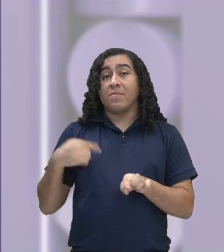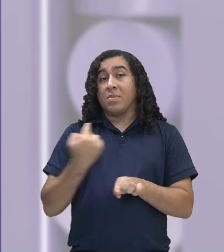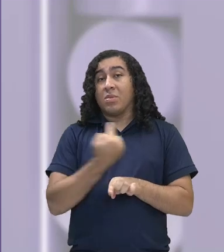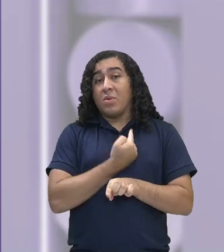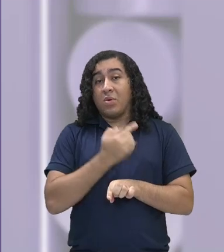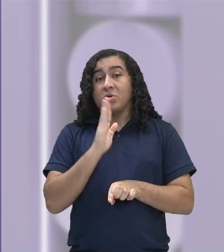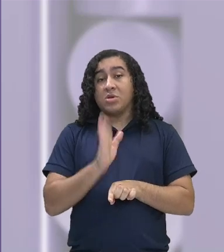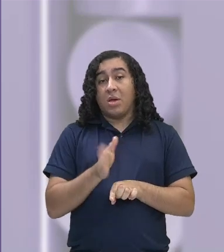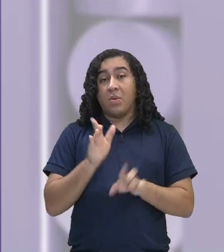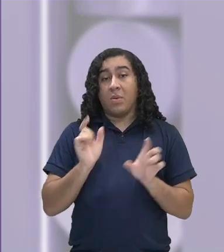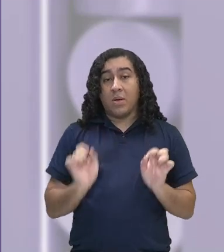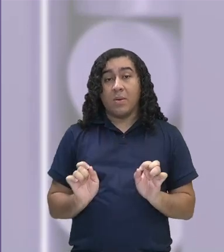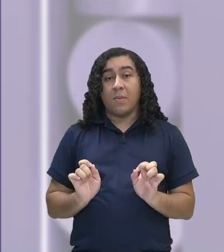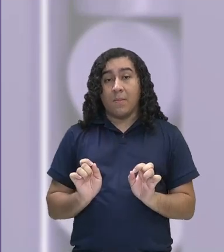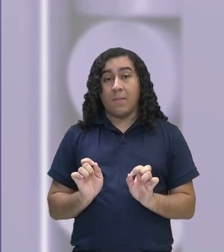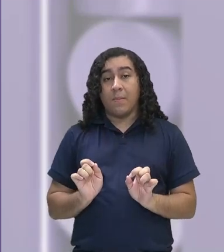já